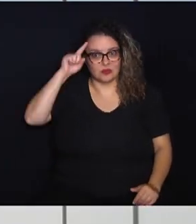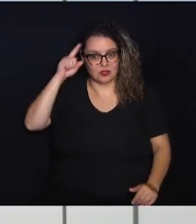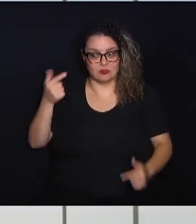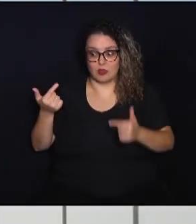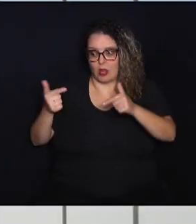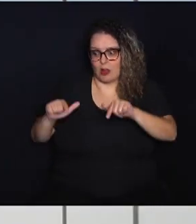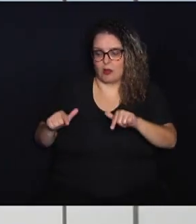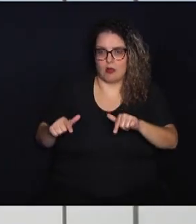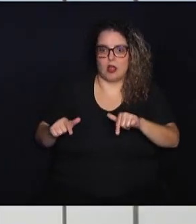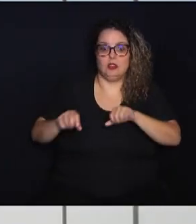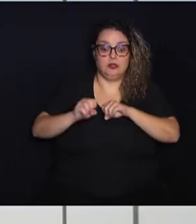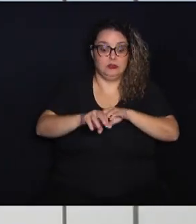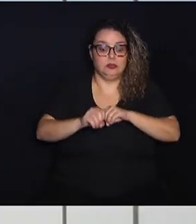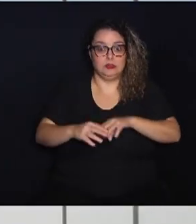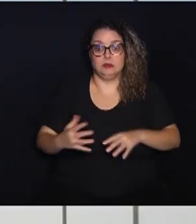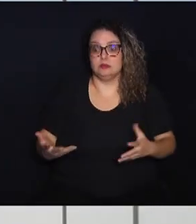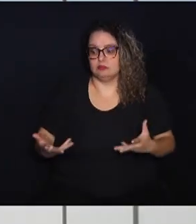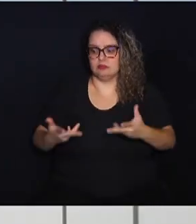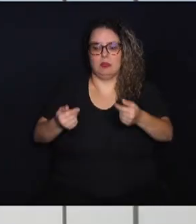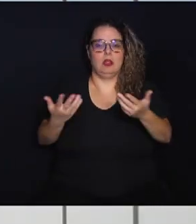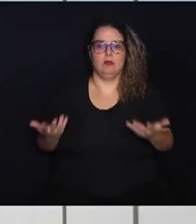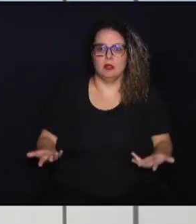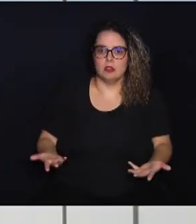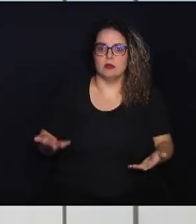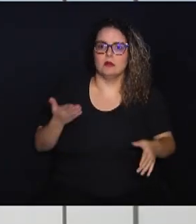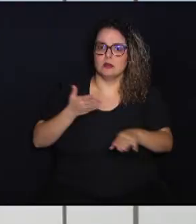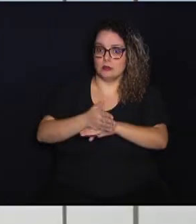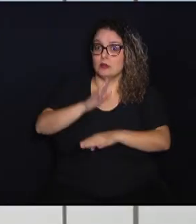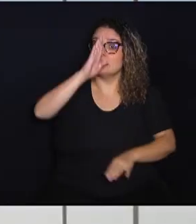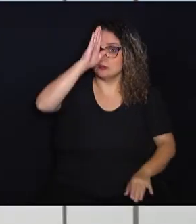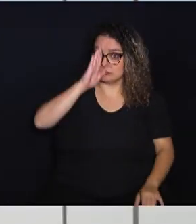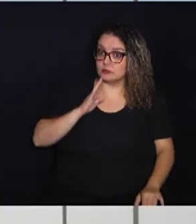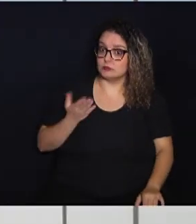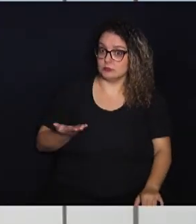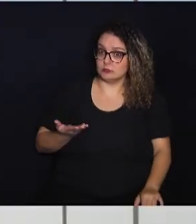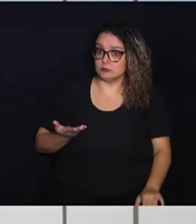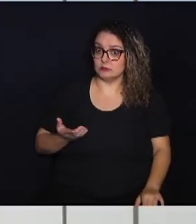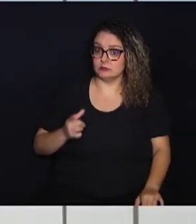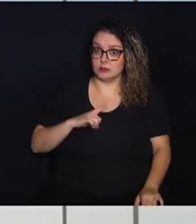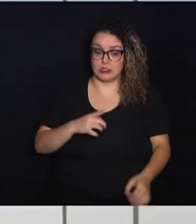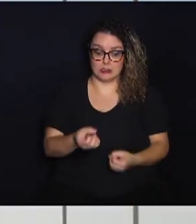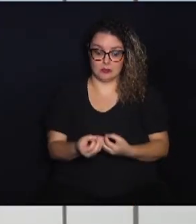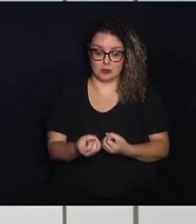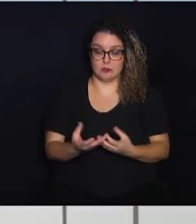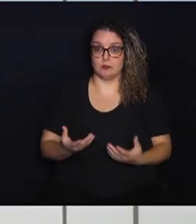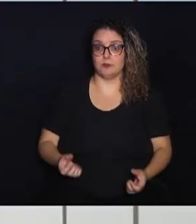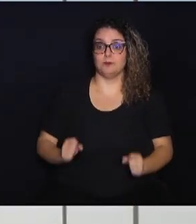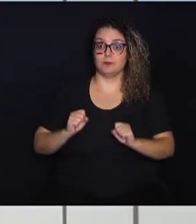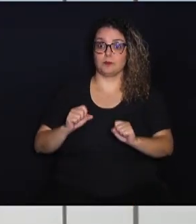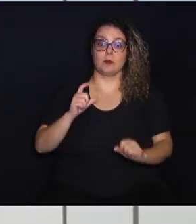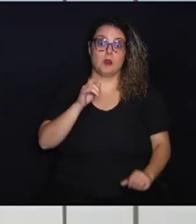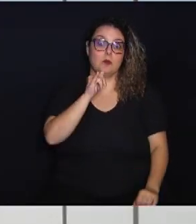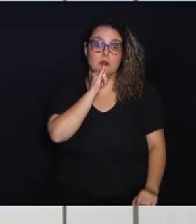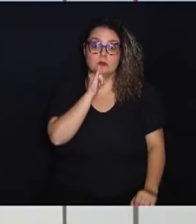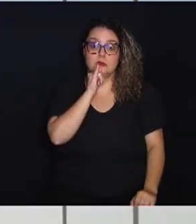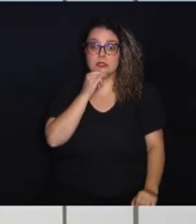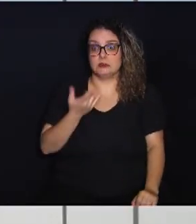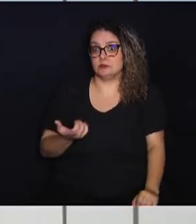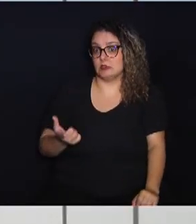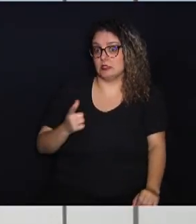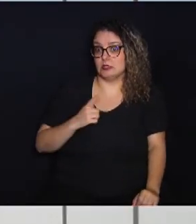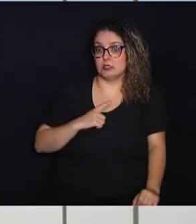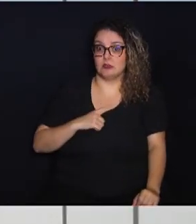do ensino, você pode ter acesso, inclusive gratuito, para obter informação. Você pode, por exemplo, eu tenho